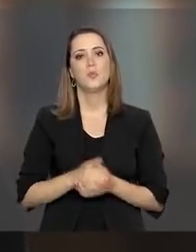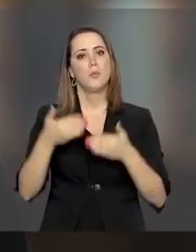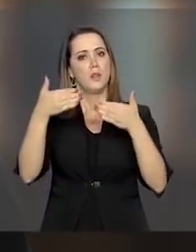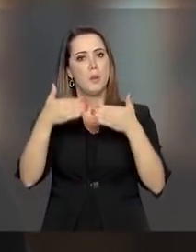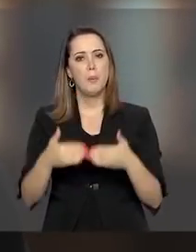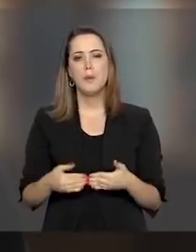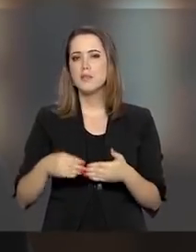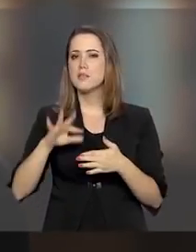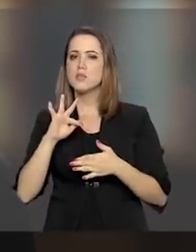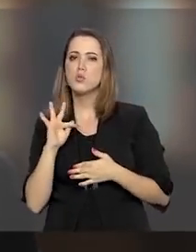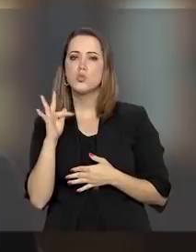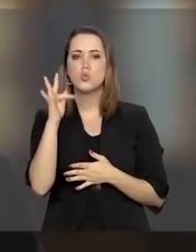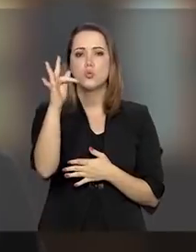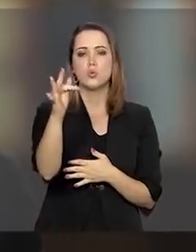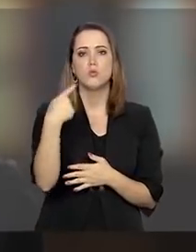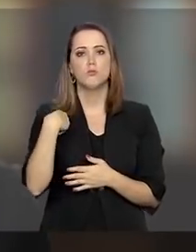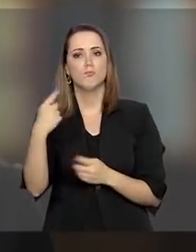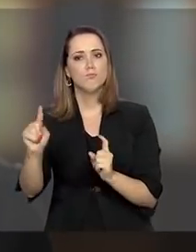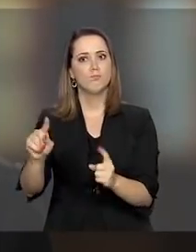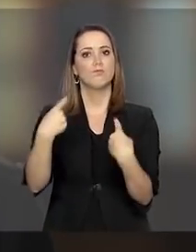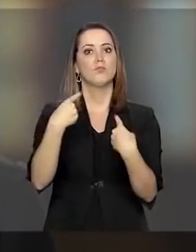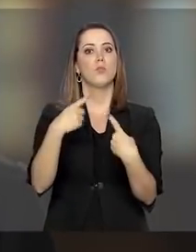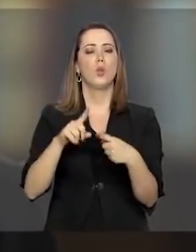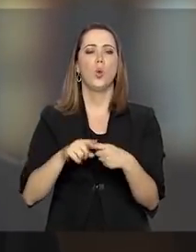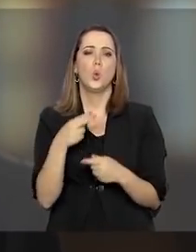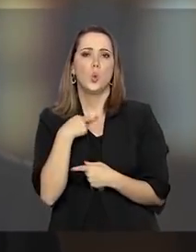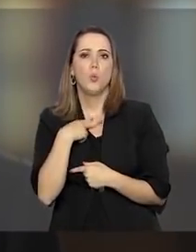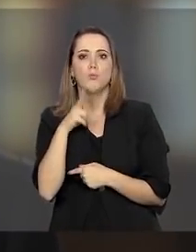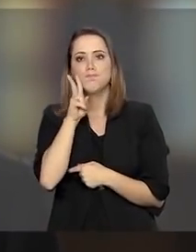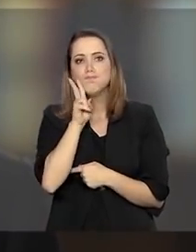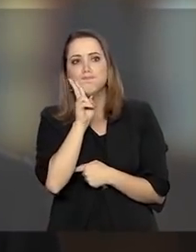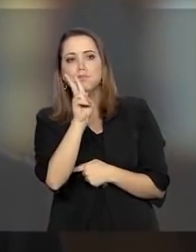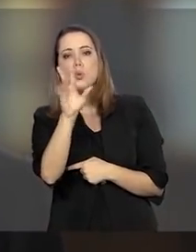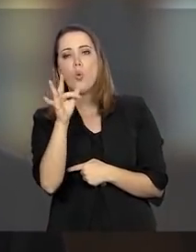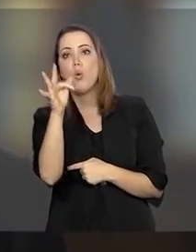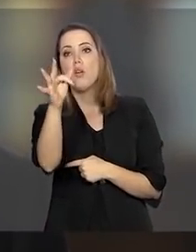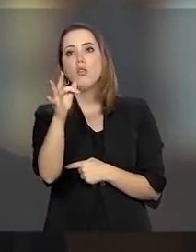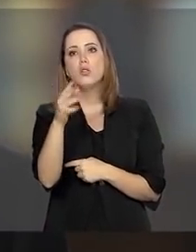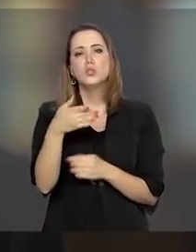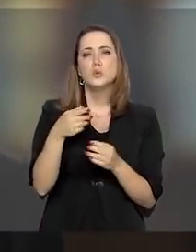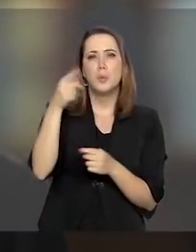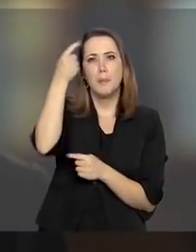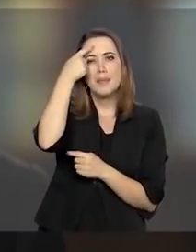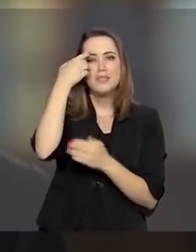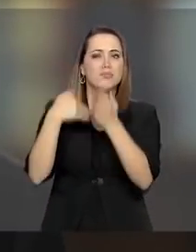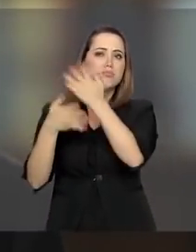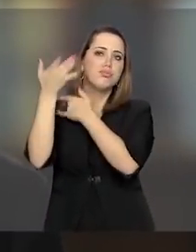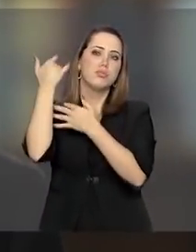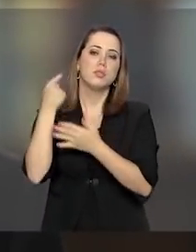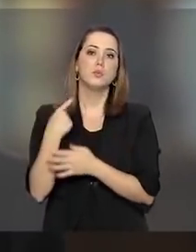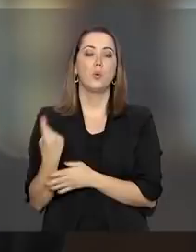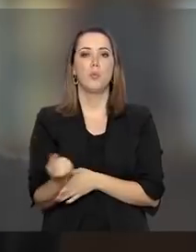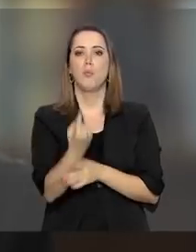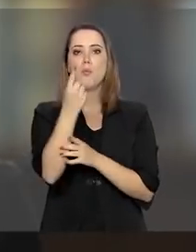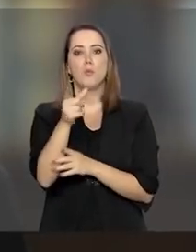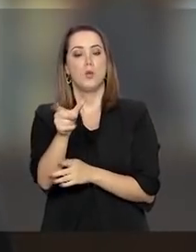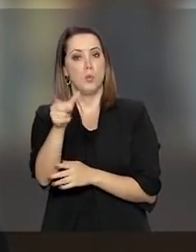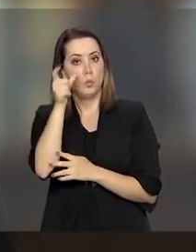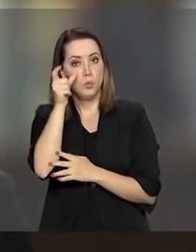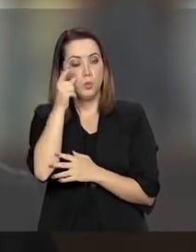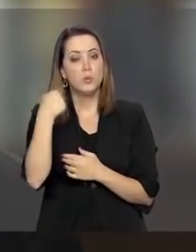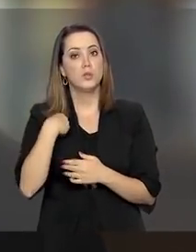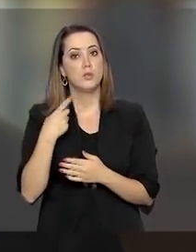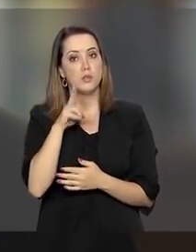presente e futuro do desafio não podemos olhar para frente os olhos do passado meu único interesse